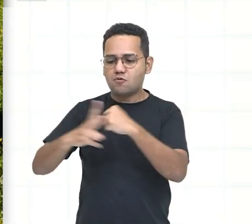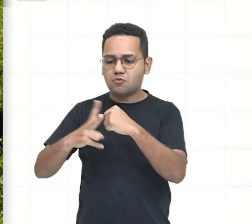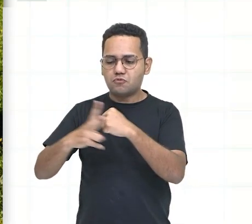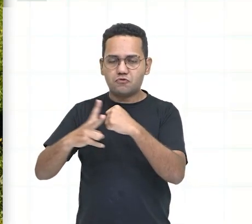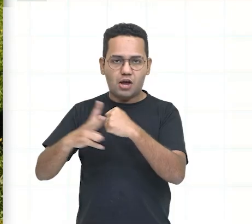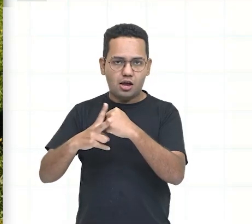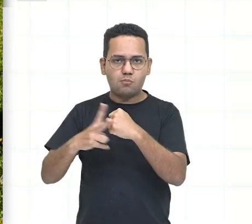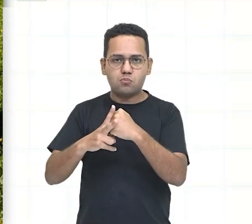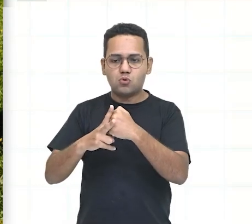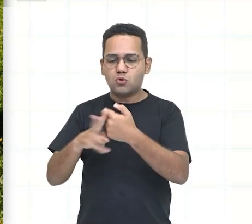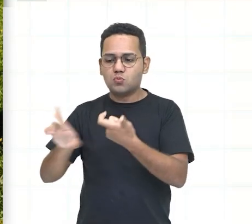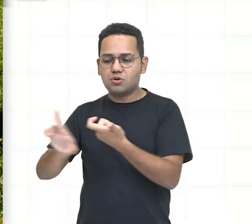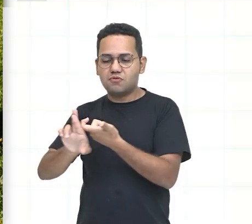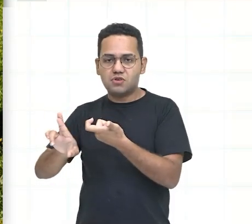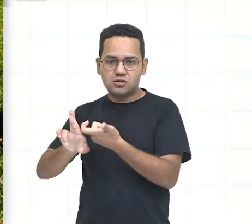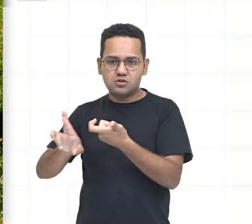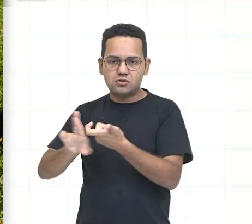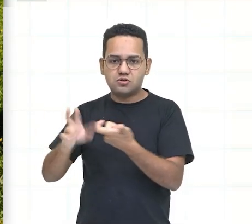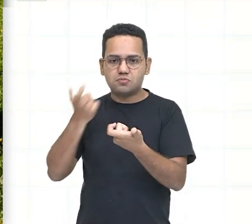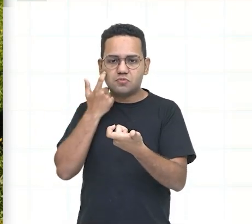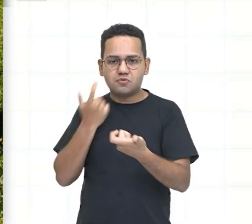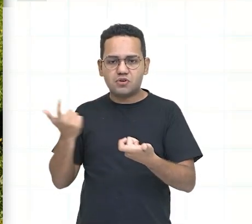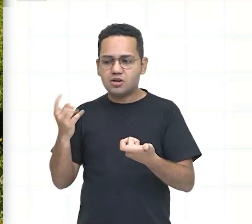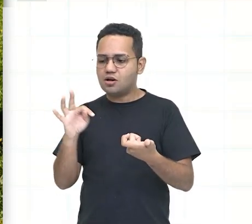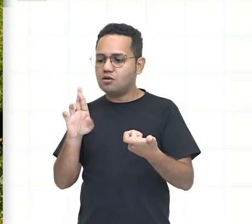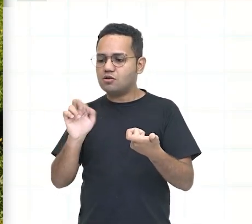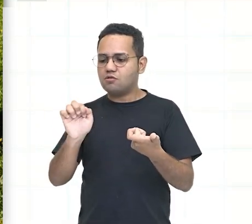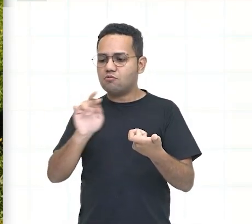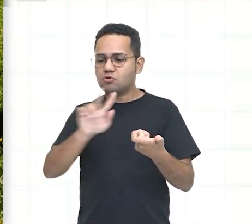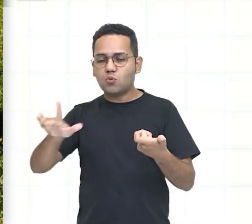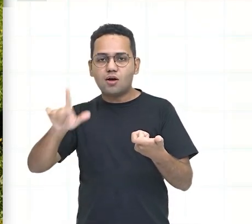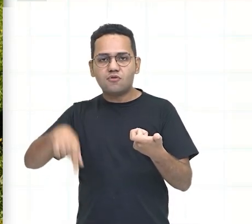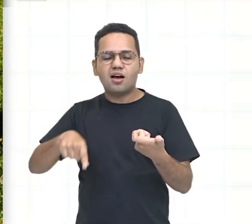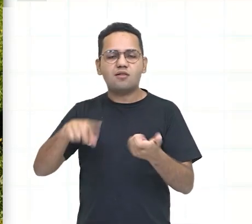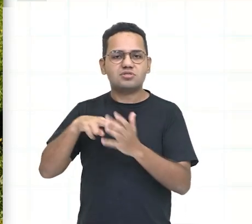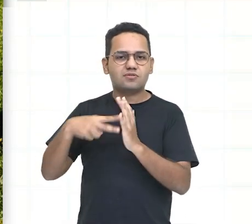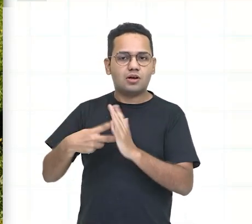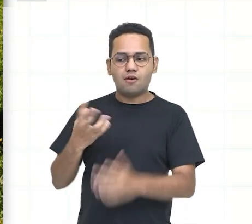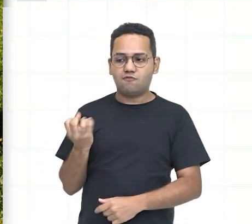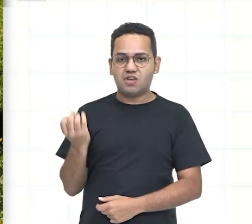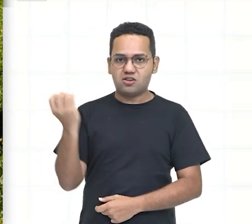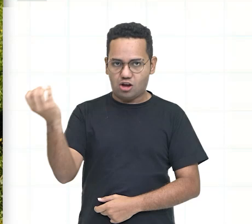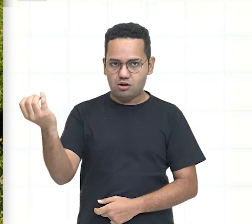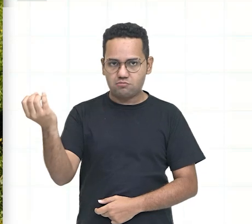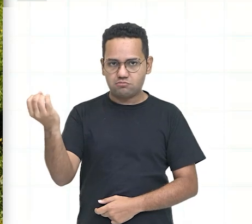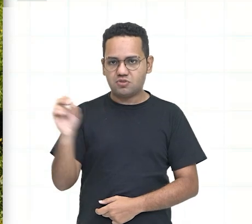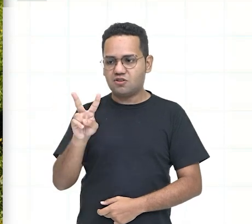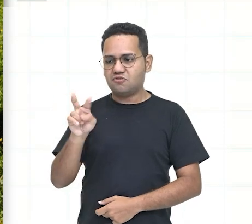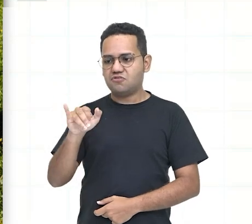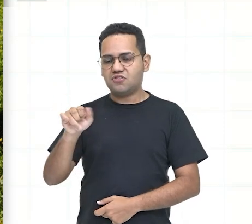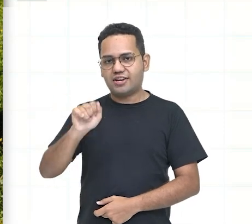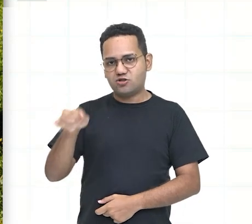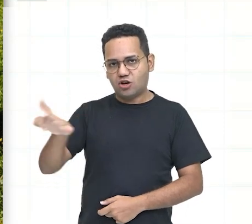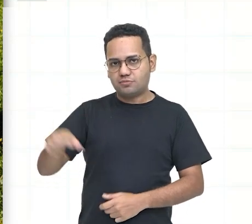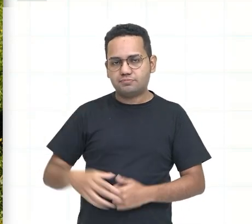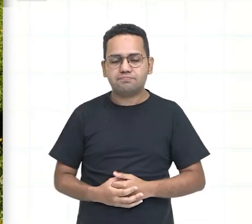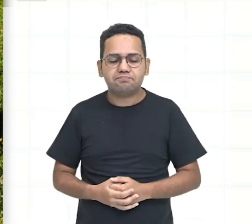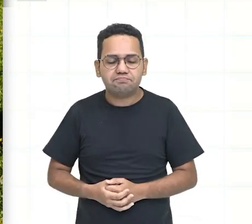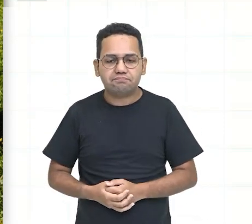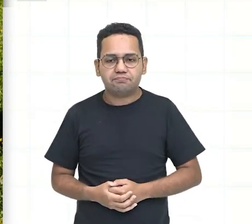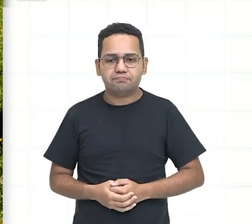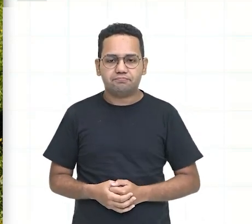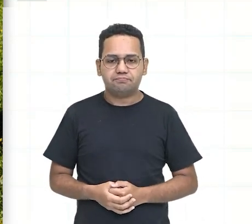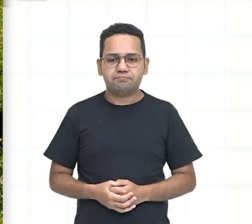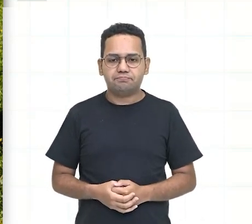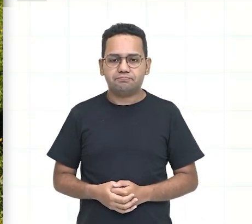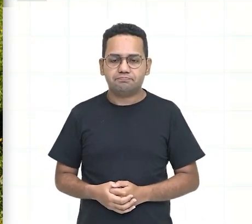travel significa viajar. If I had $1 million, I would travel the world. Se eu tivesse $1 milhão,